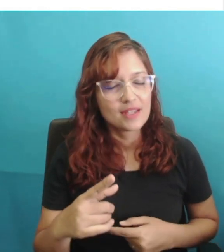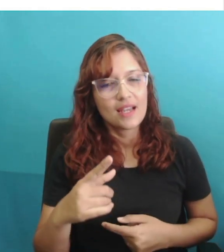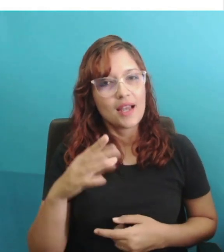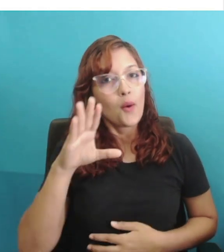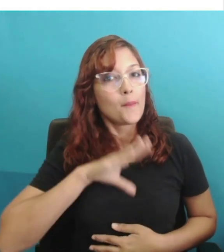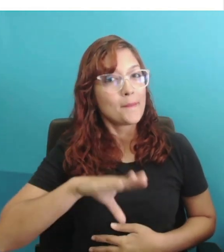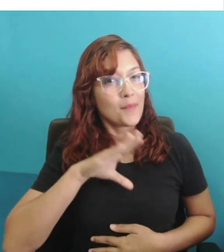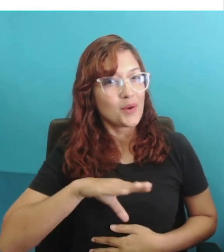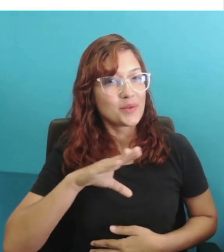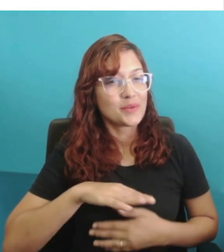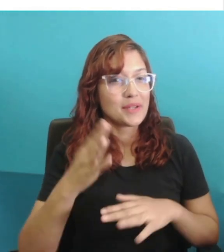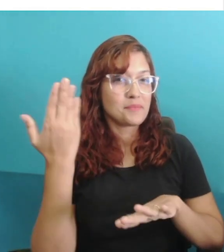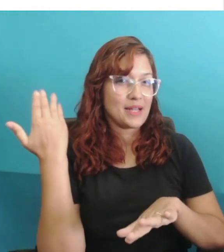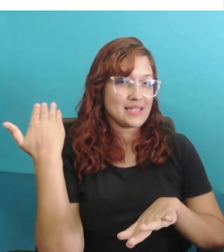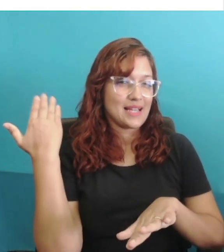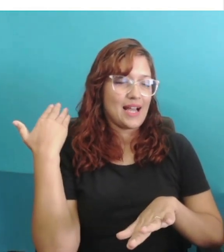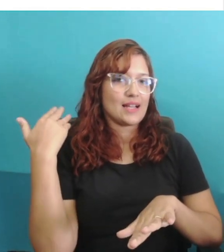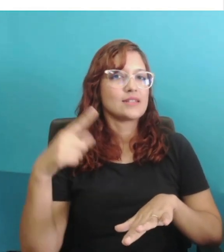Por quê?